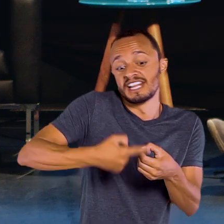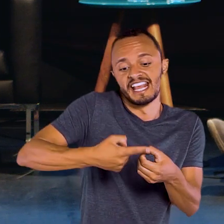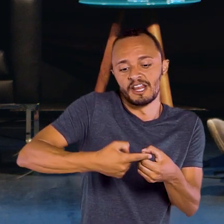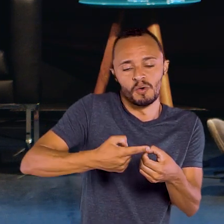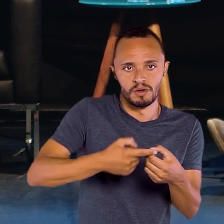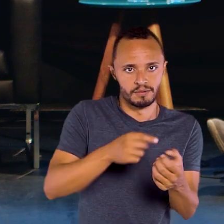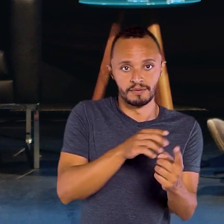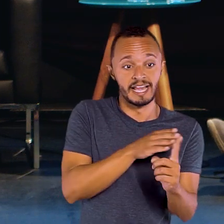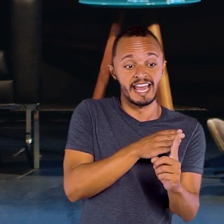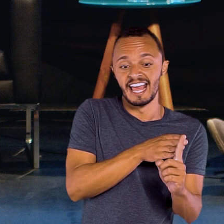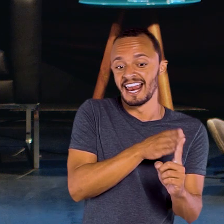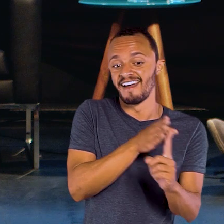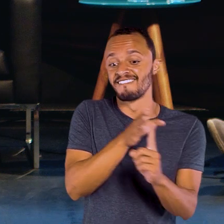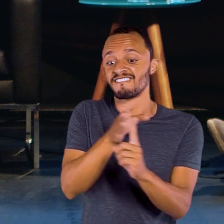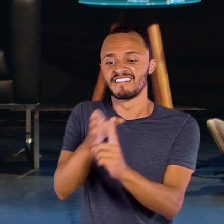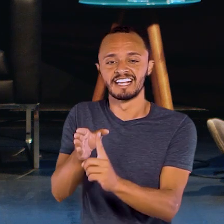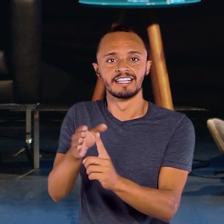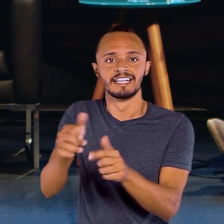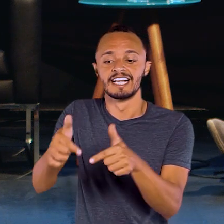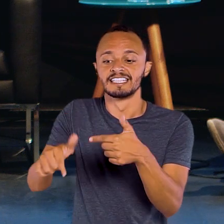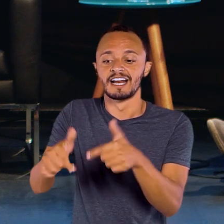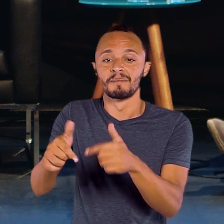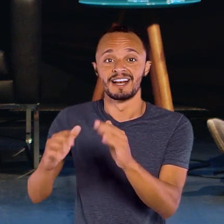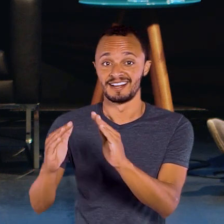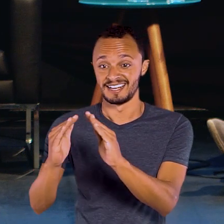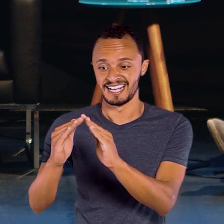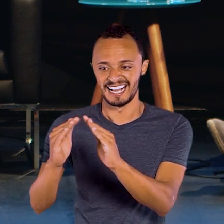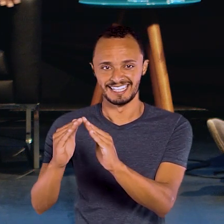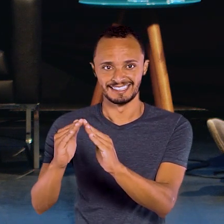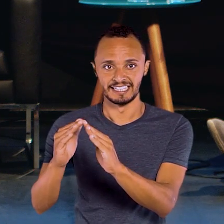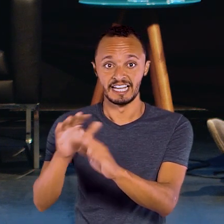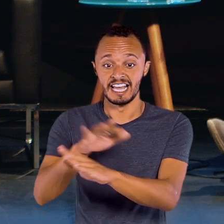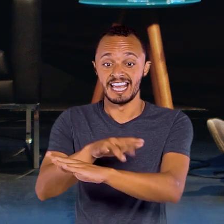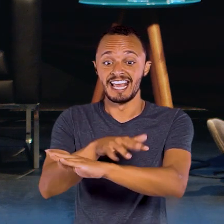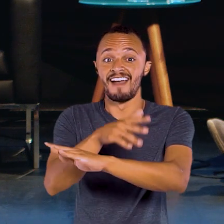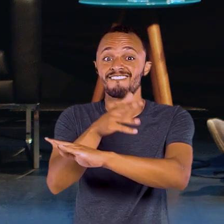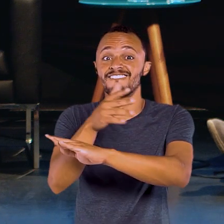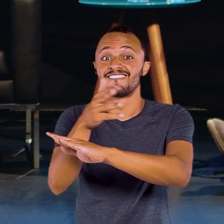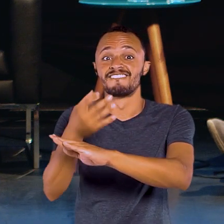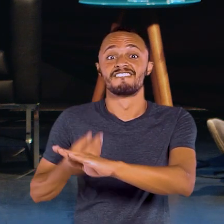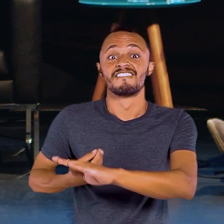casa e fica a vida trabalhando naquela casa e morre ali, né?